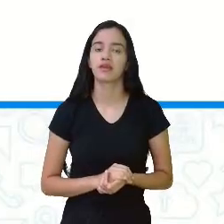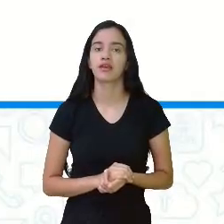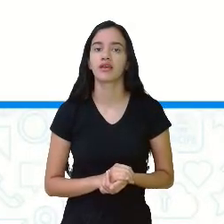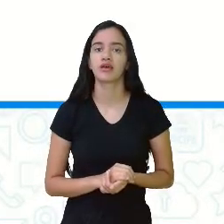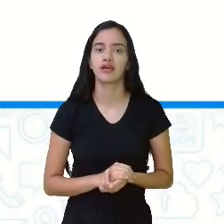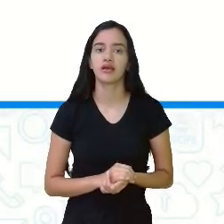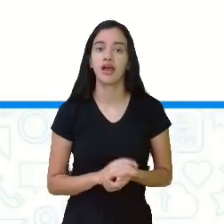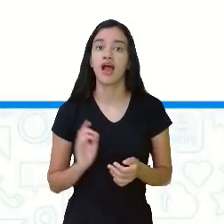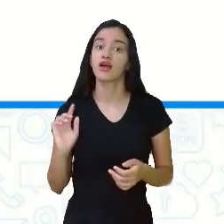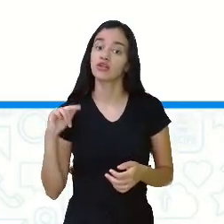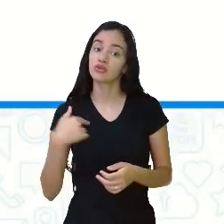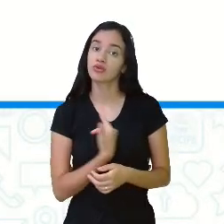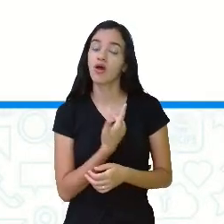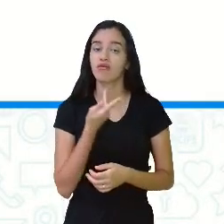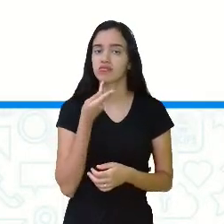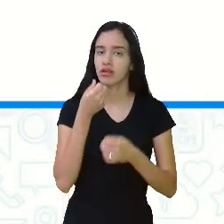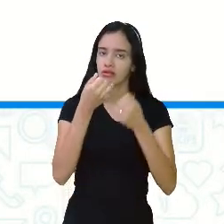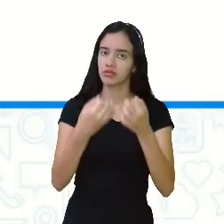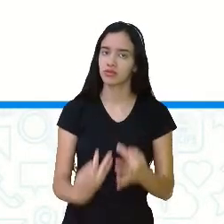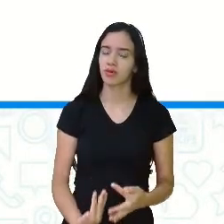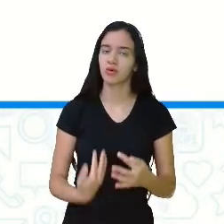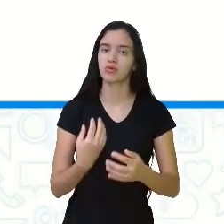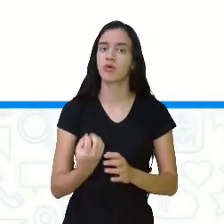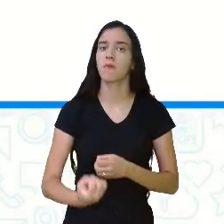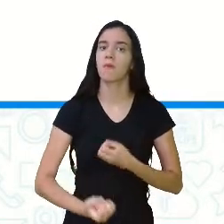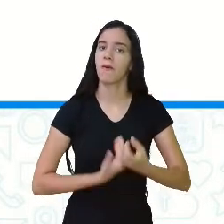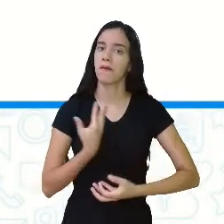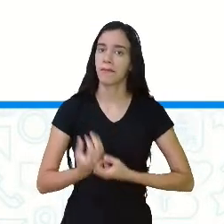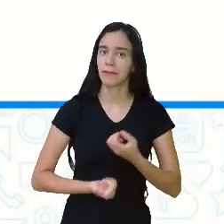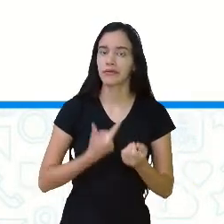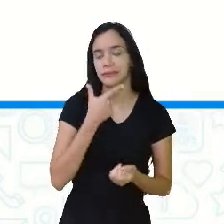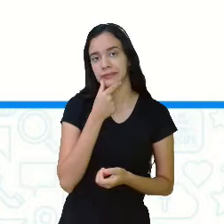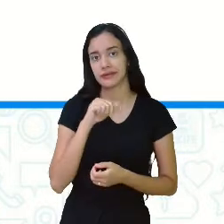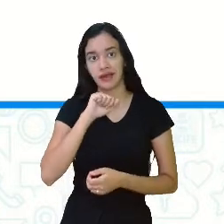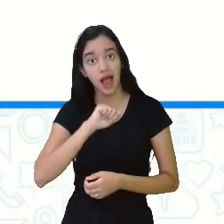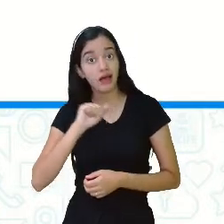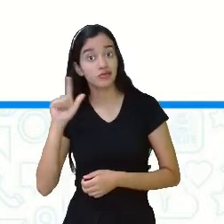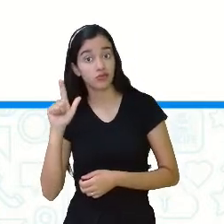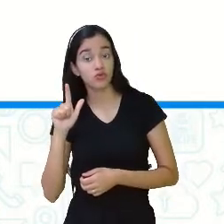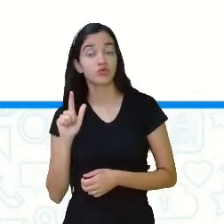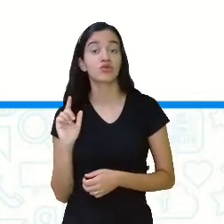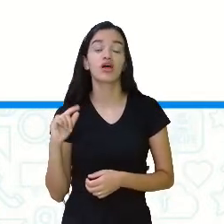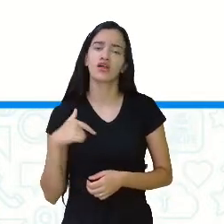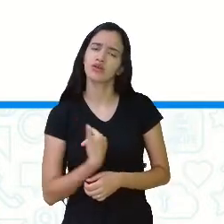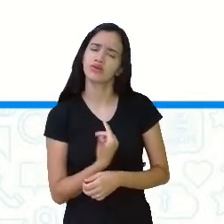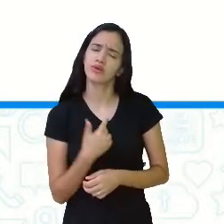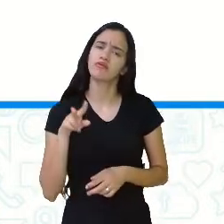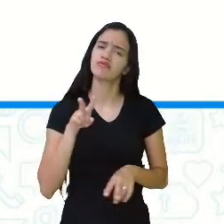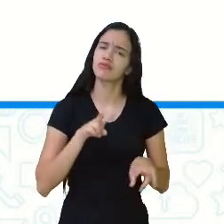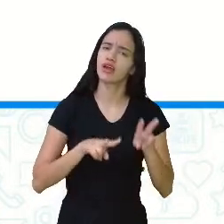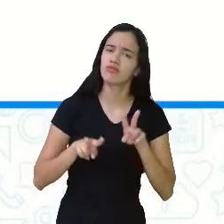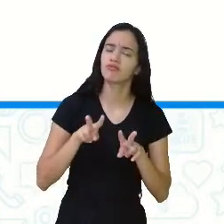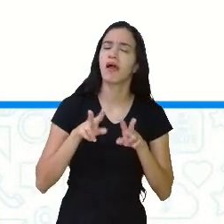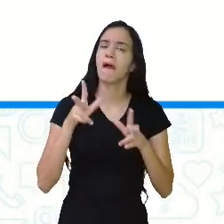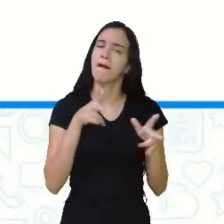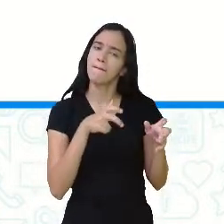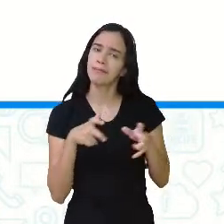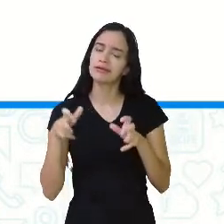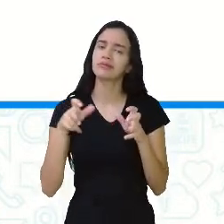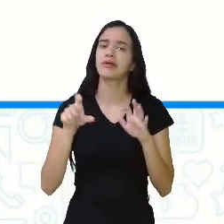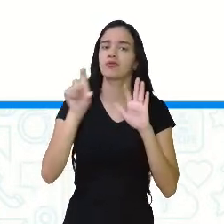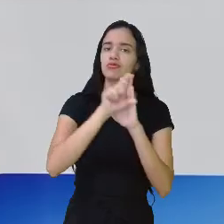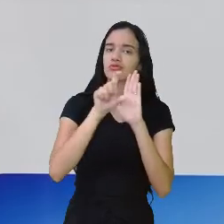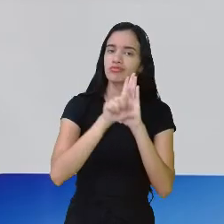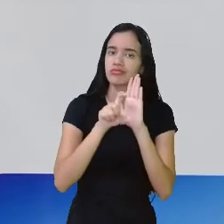Aí, a gente já falou muito do poema do Menino Azul, tá? A gente já viu quais são os versos, quais são